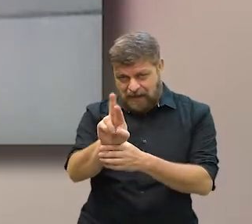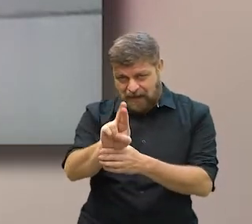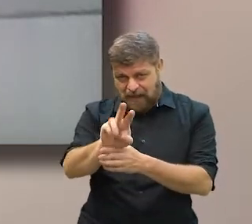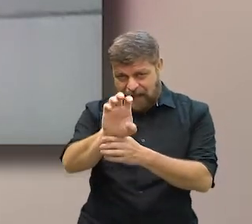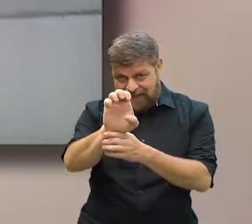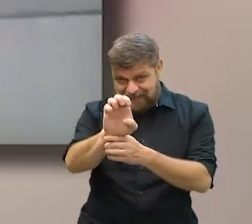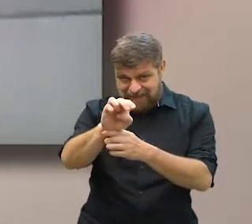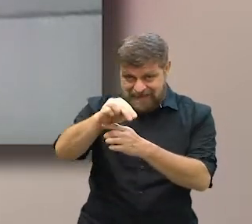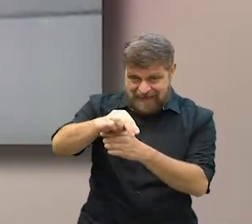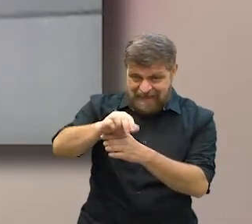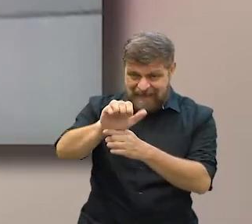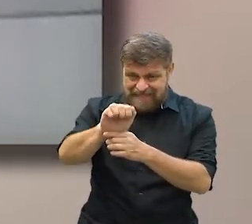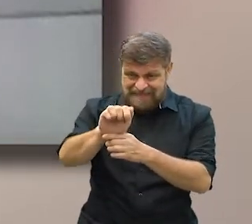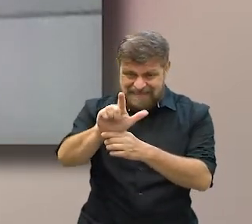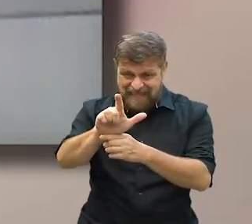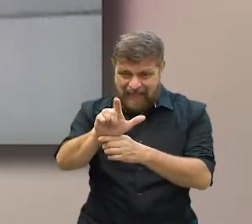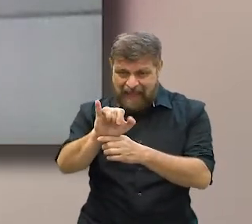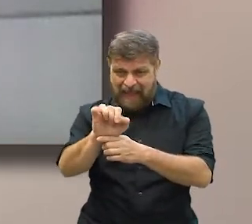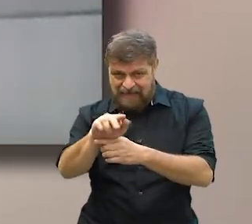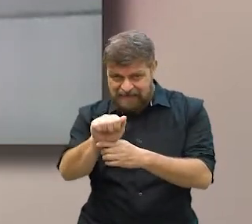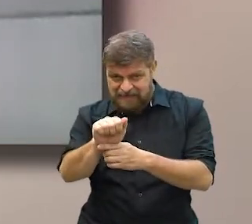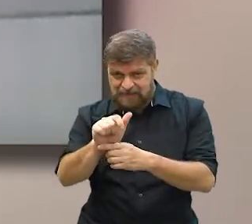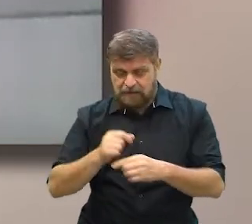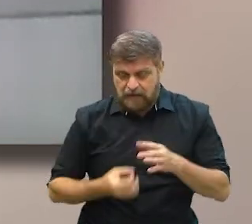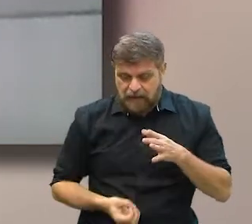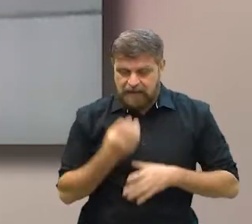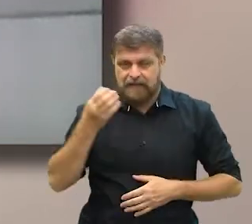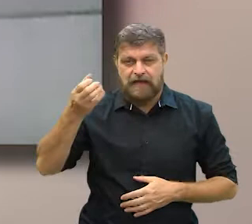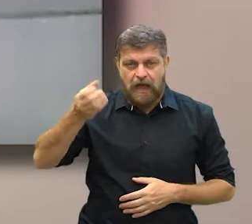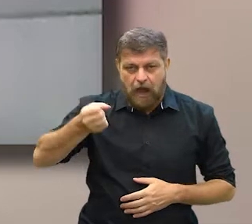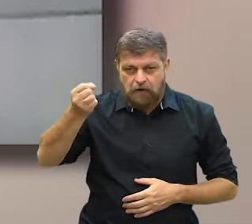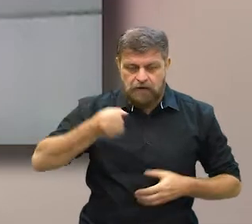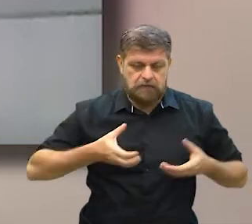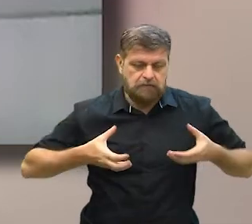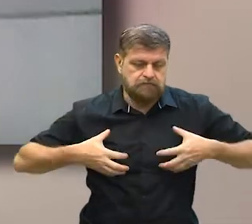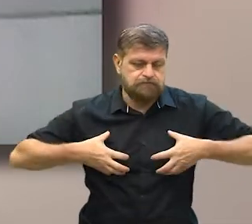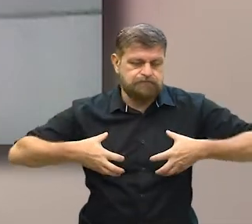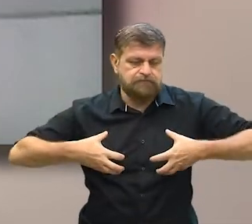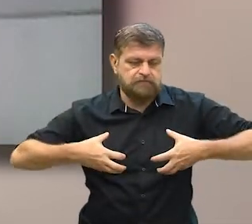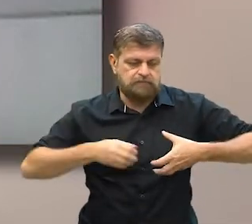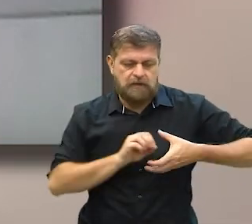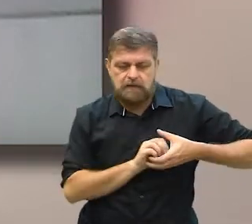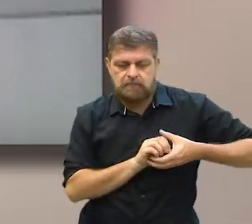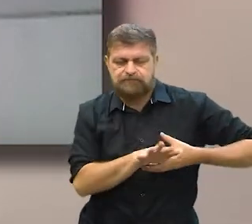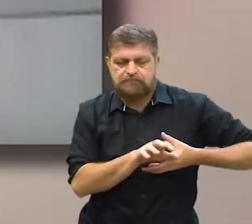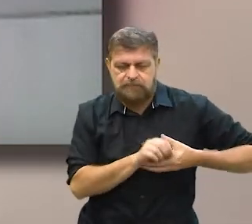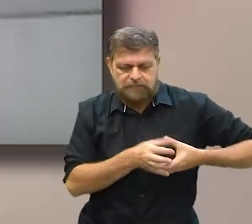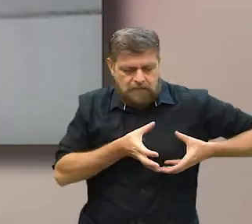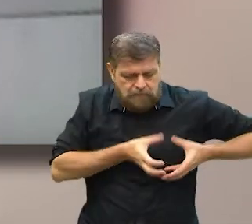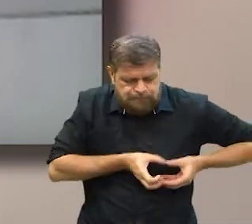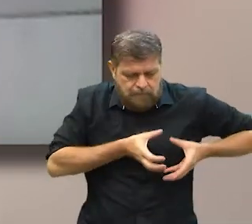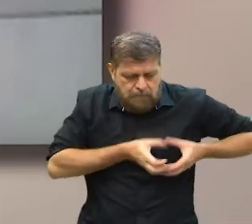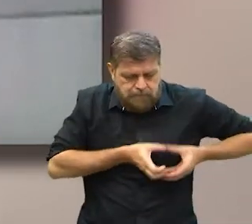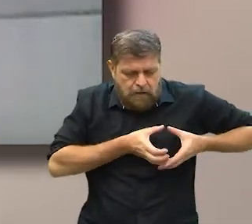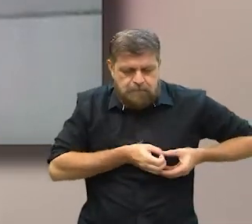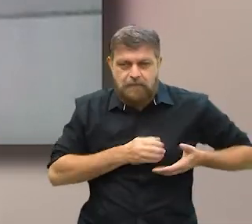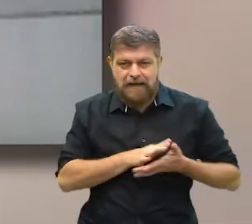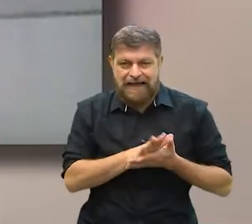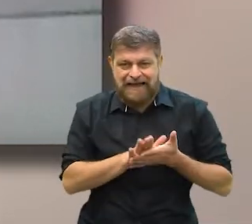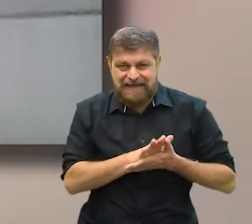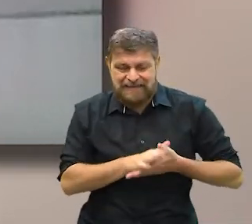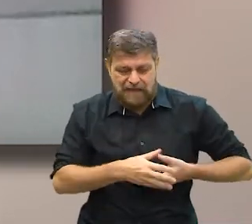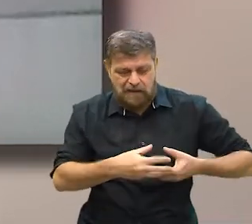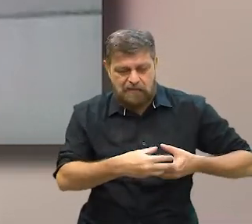e essa adrenalina vai inibir a ocitocina. Quer dizer, ela produz o leite, mas o leite não é